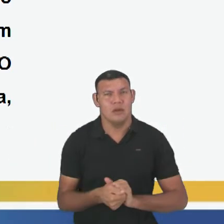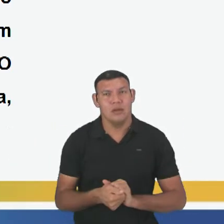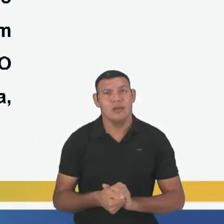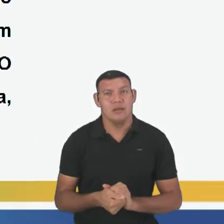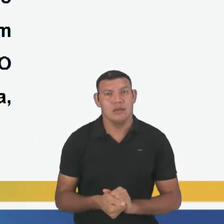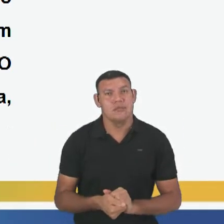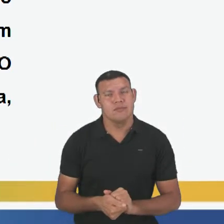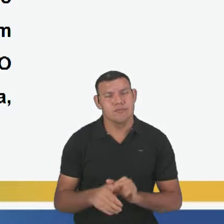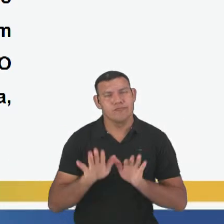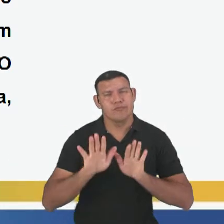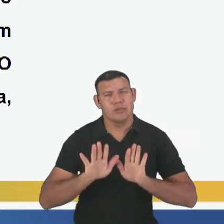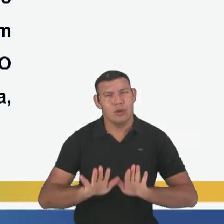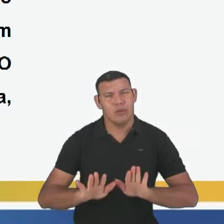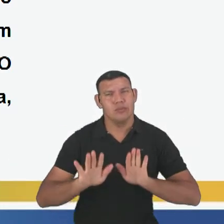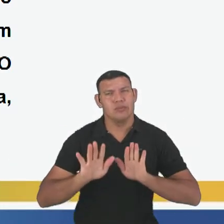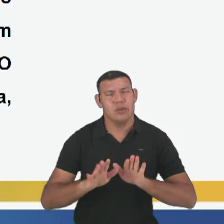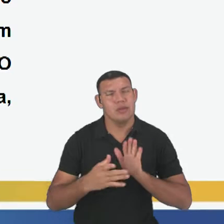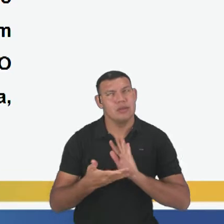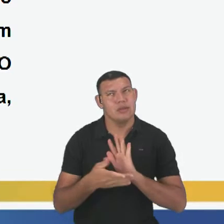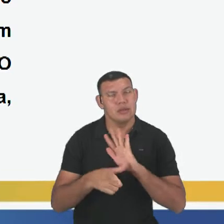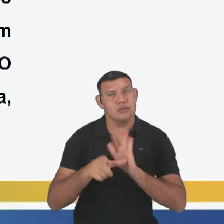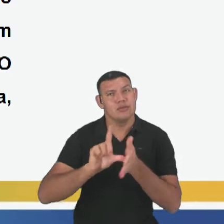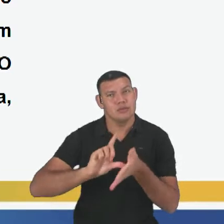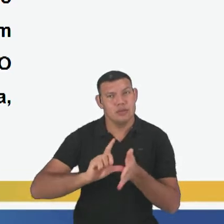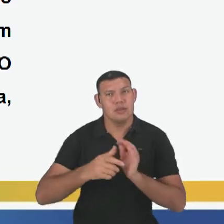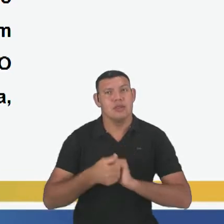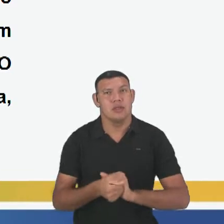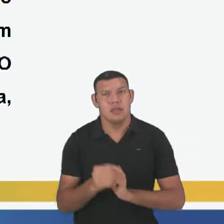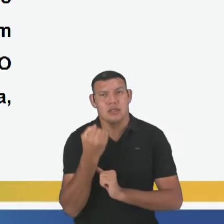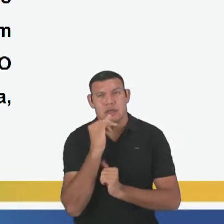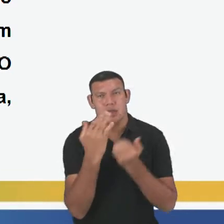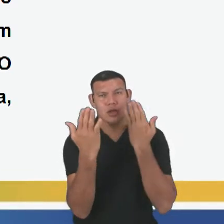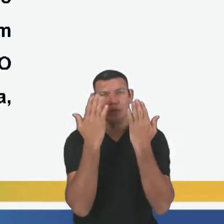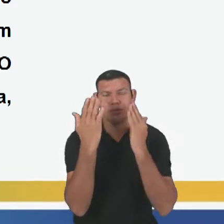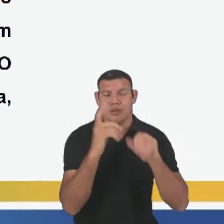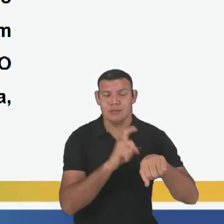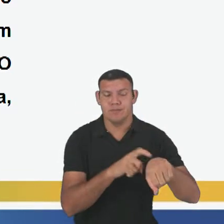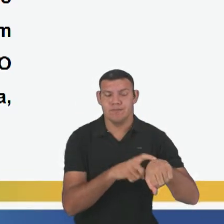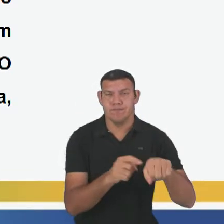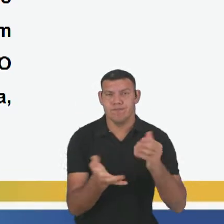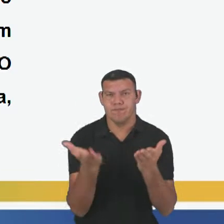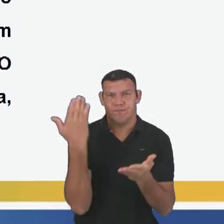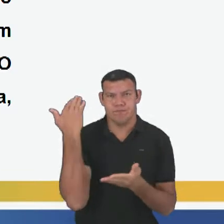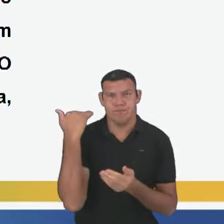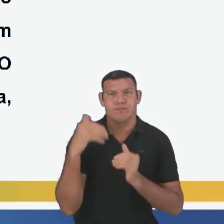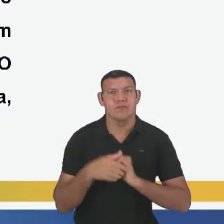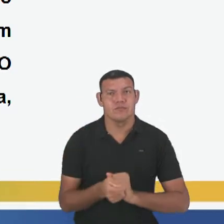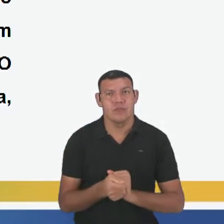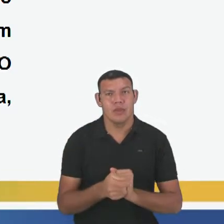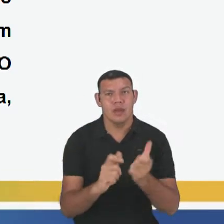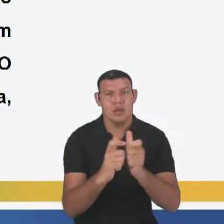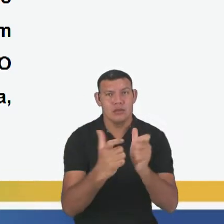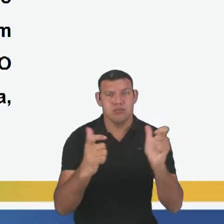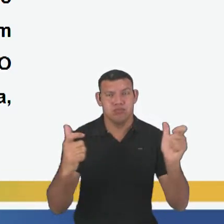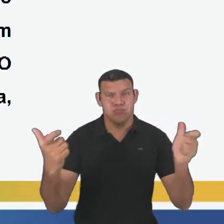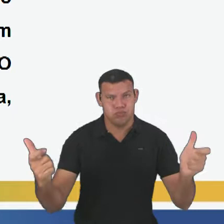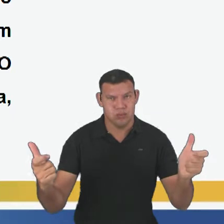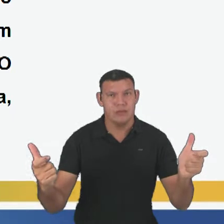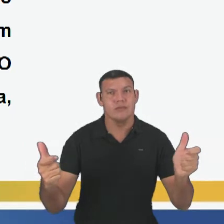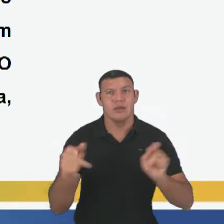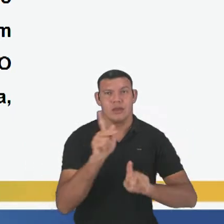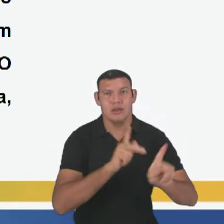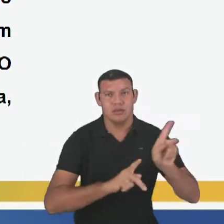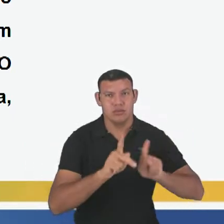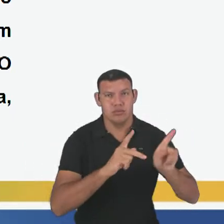num ritmo mais lento do que antigamente, se comparado a períodos anteriores. O crescimento populacional ou crescimento